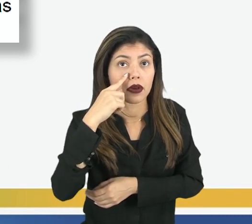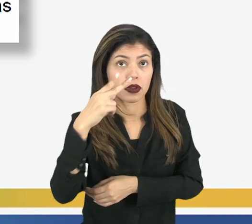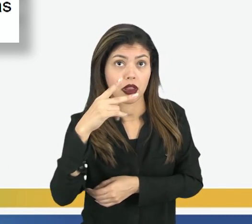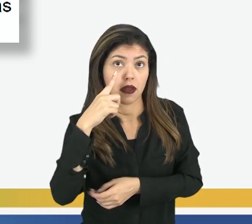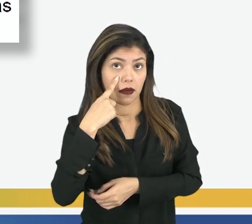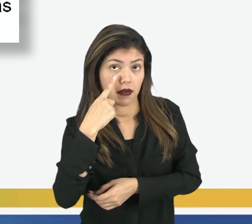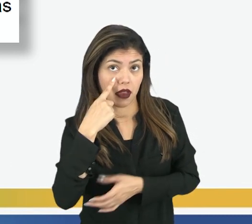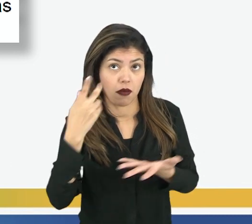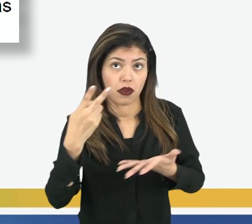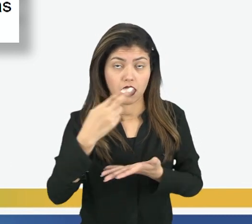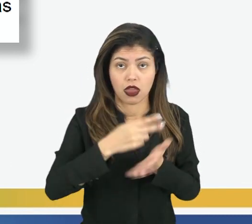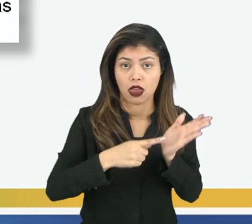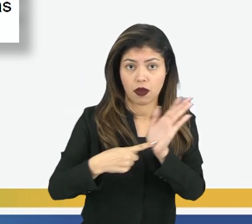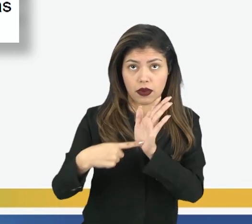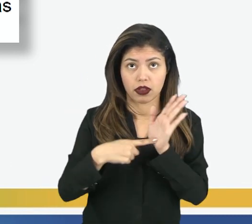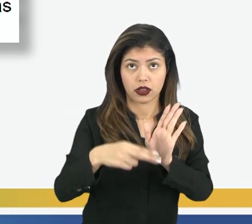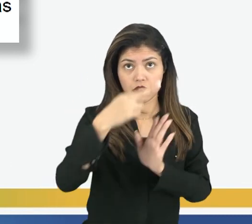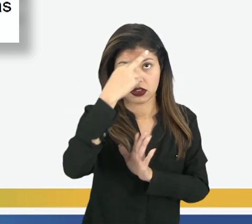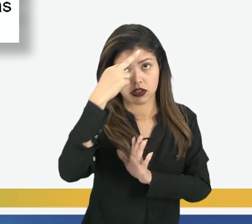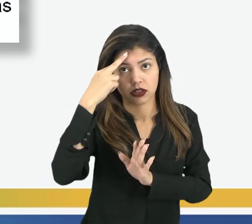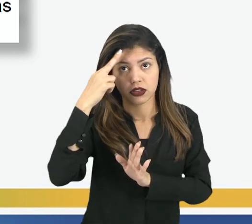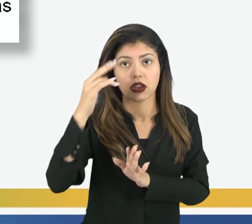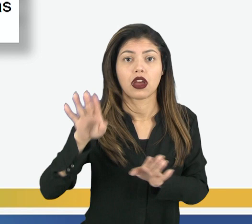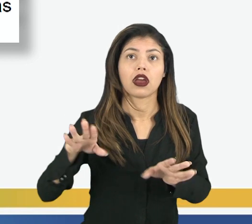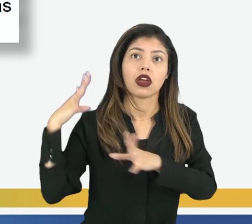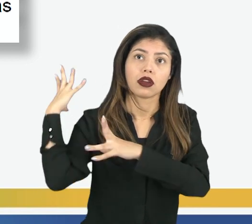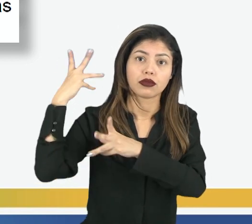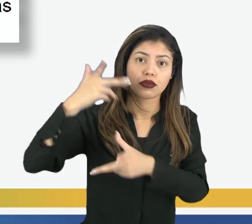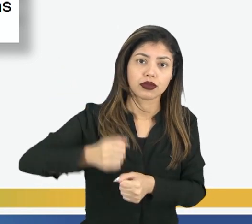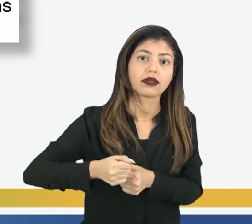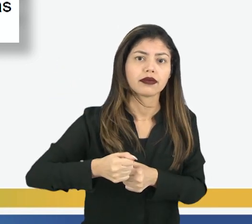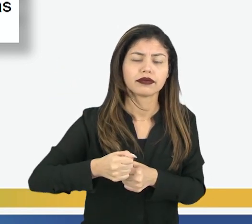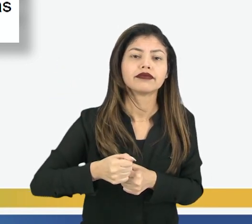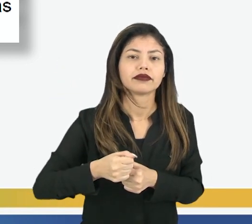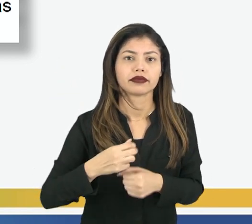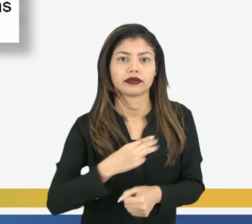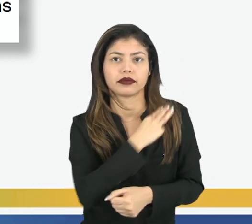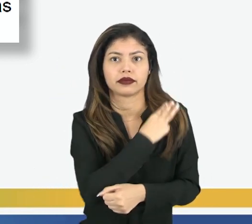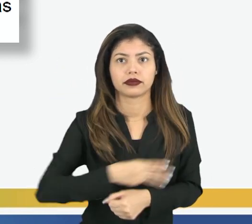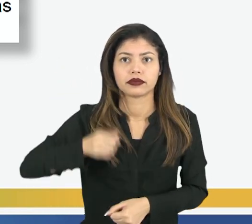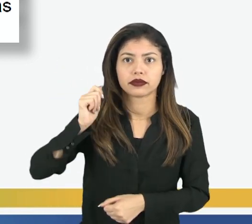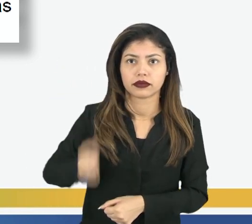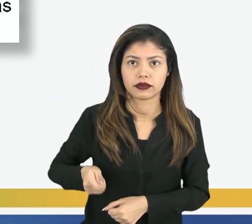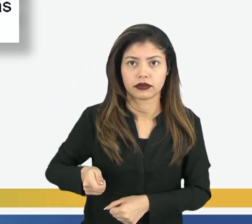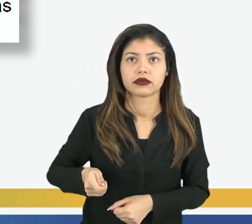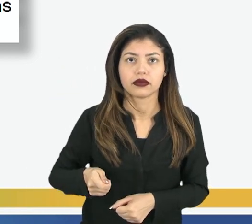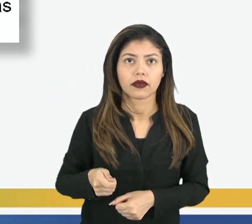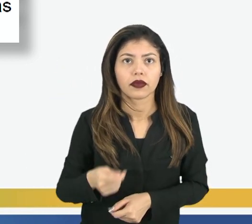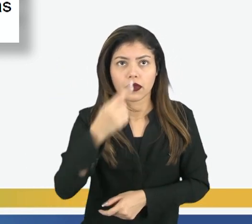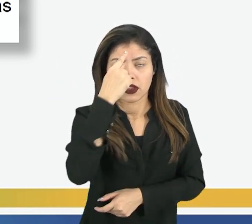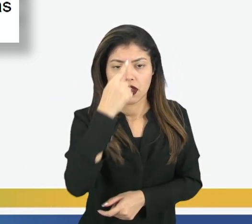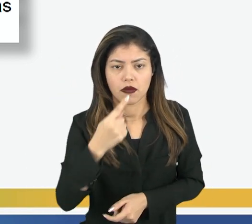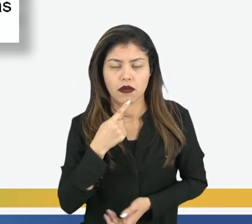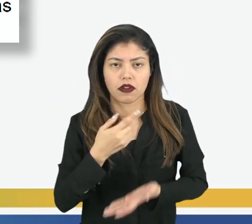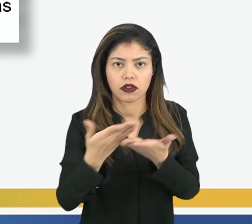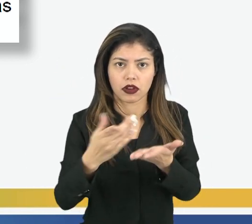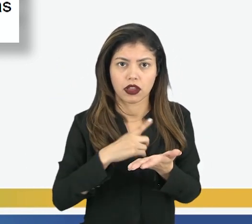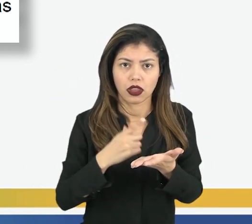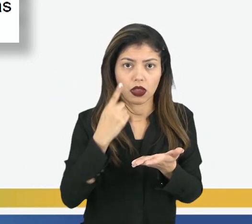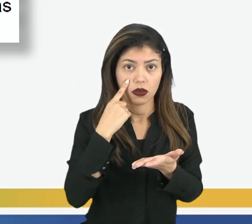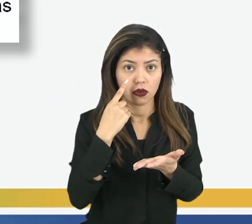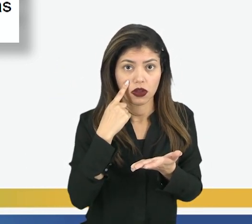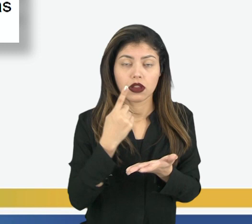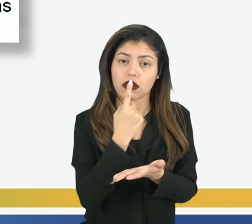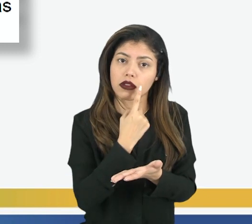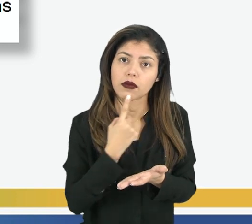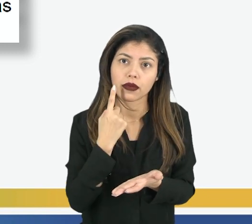vimos a representação de um momento histórico, a ditadura militar, associada às figuras, às imagens do olho e